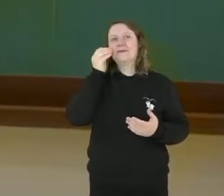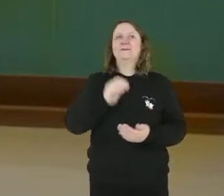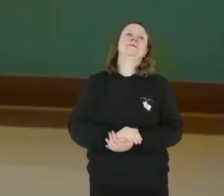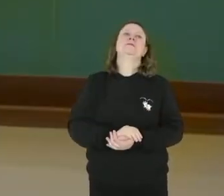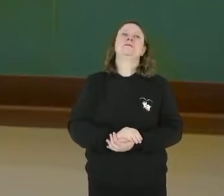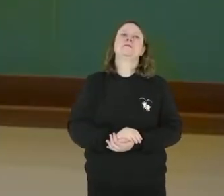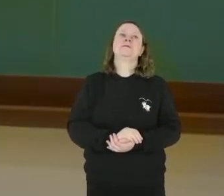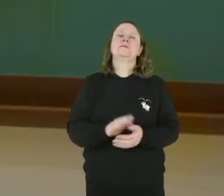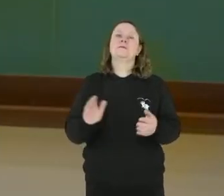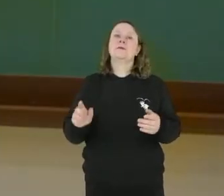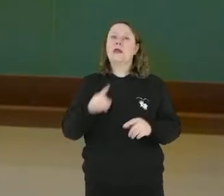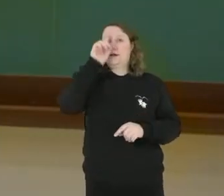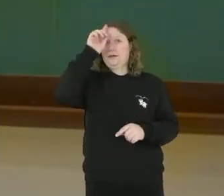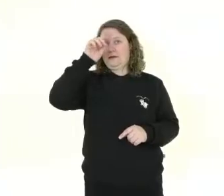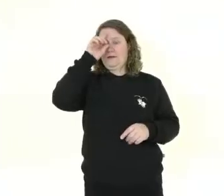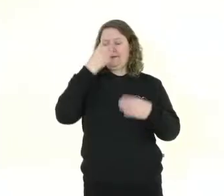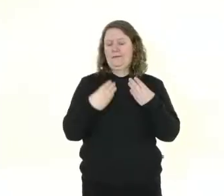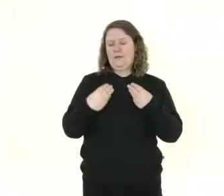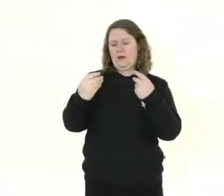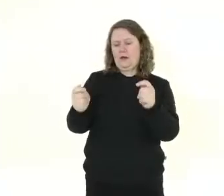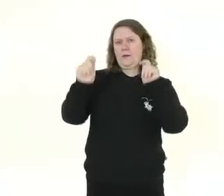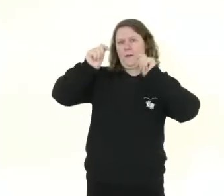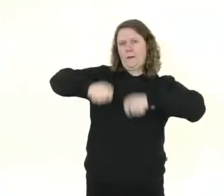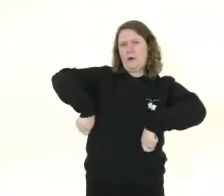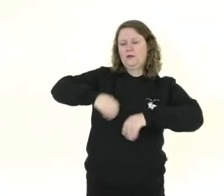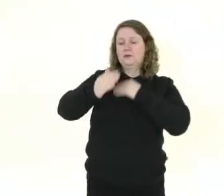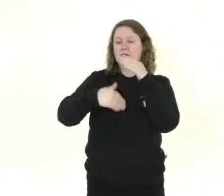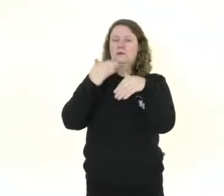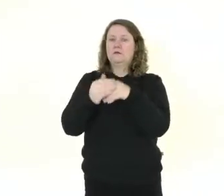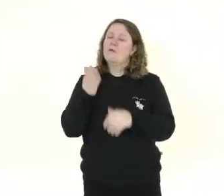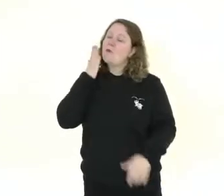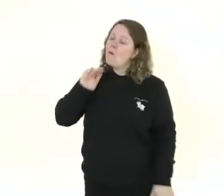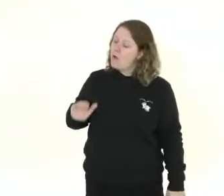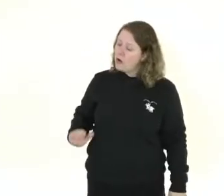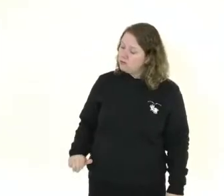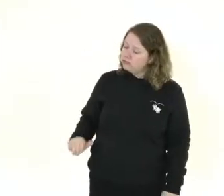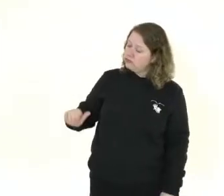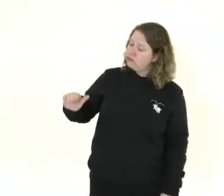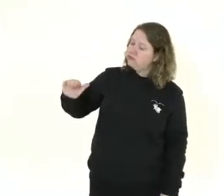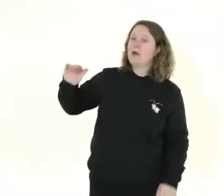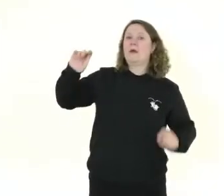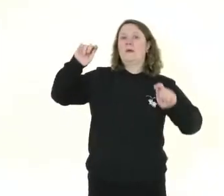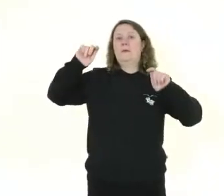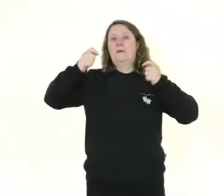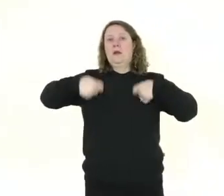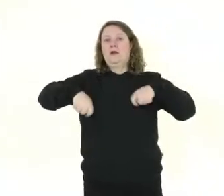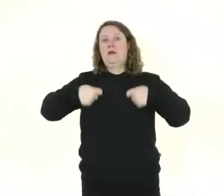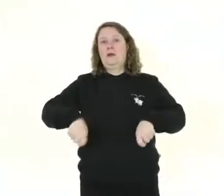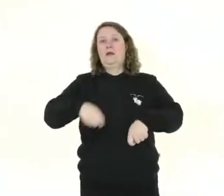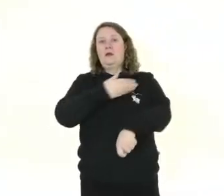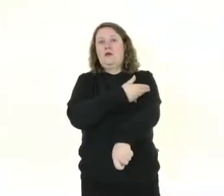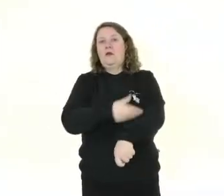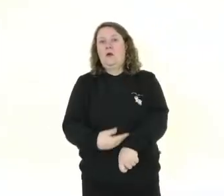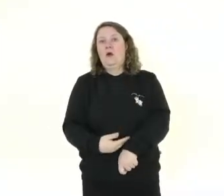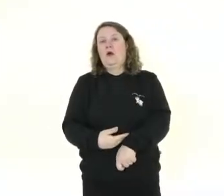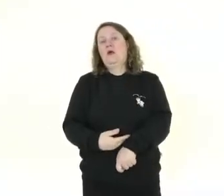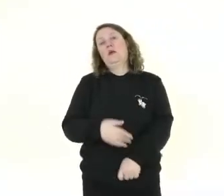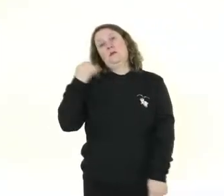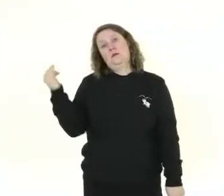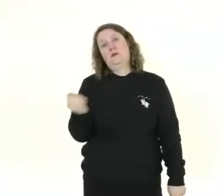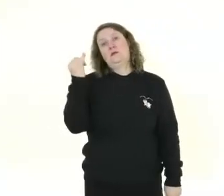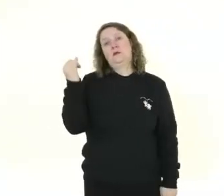A criatividade é uma qualidade que pode se desenvolver após a infância. Para isso, deve-se adquirir hábitos como dormir no mínimo 8 horas.